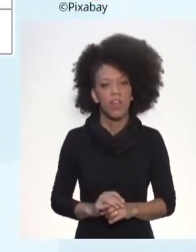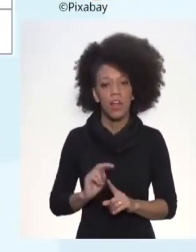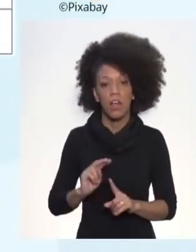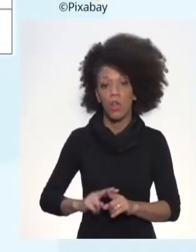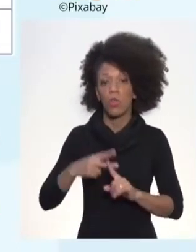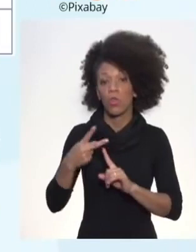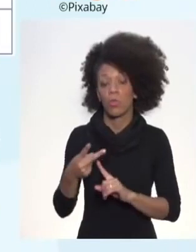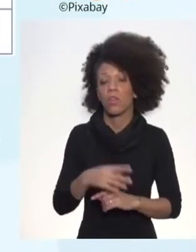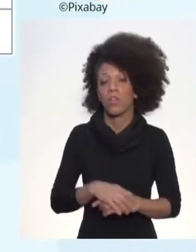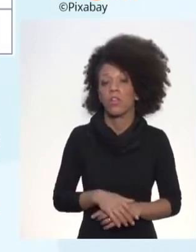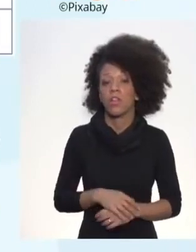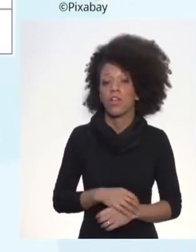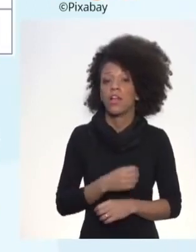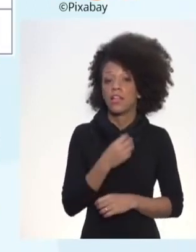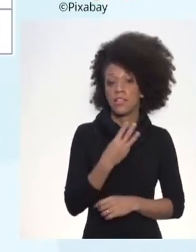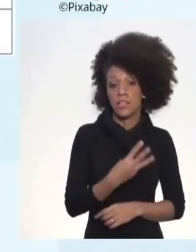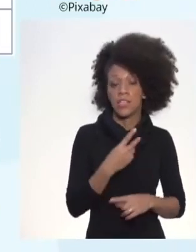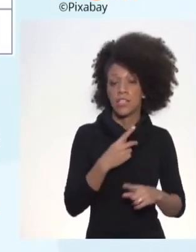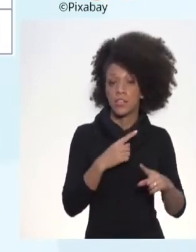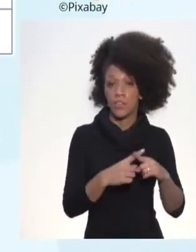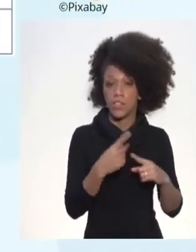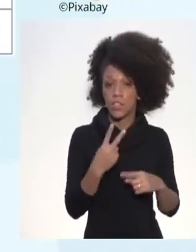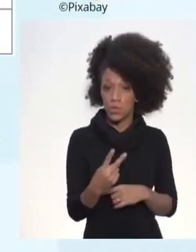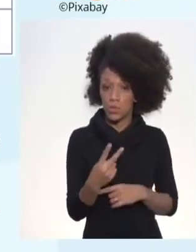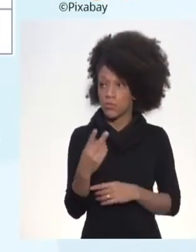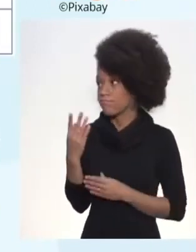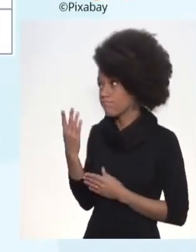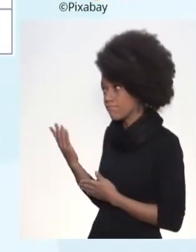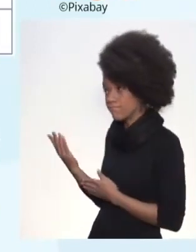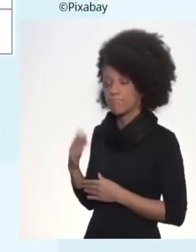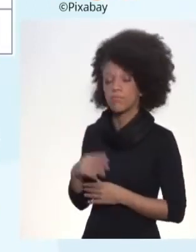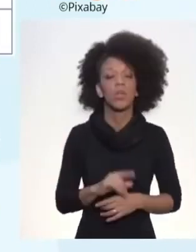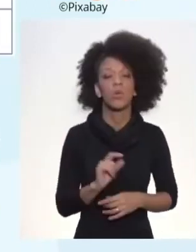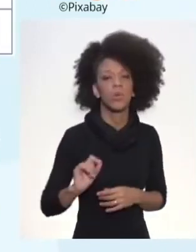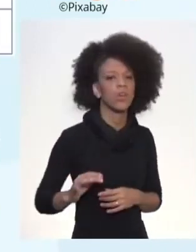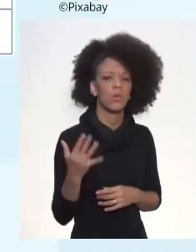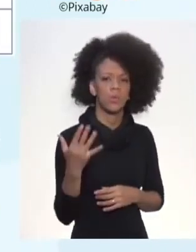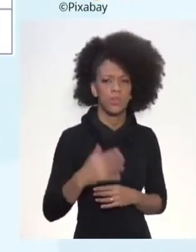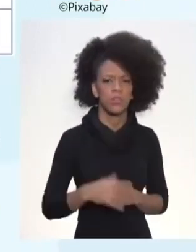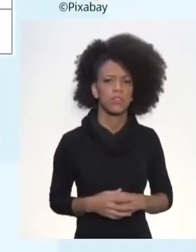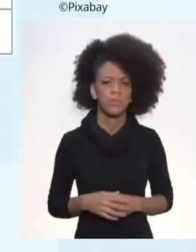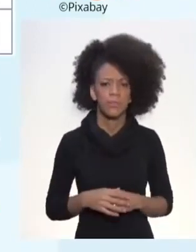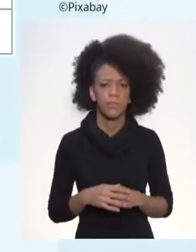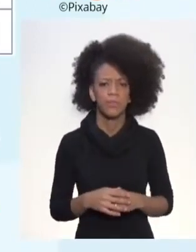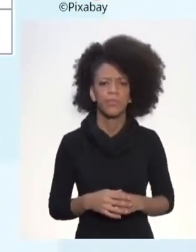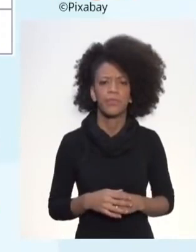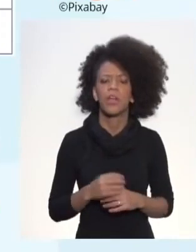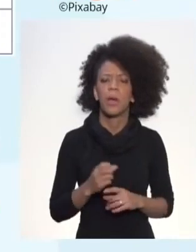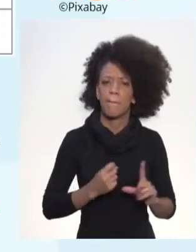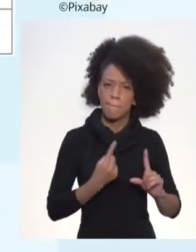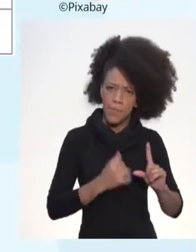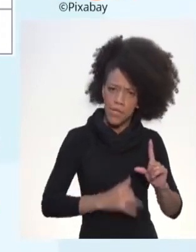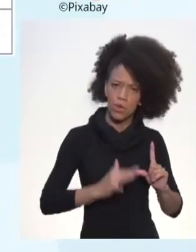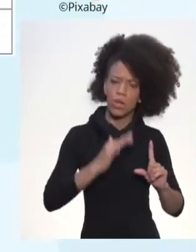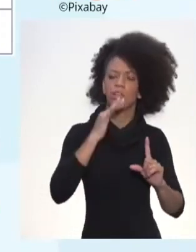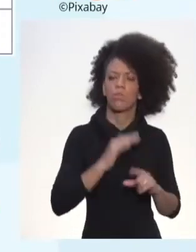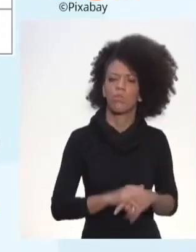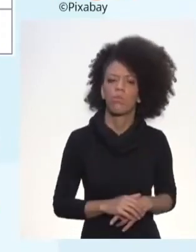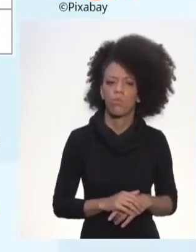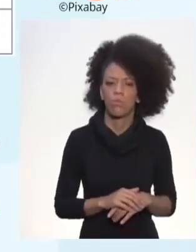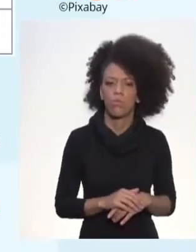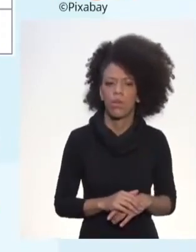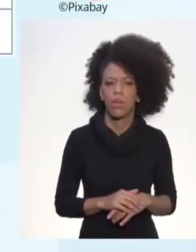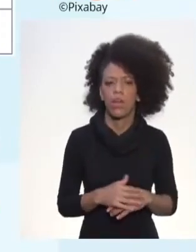vendo? Ó, 3 vezes 2, 6, tá? E aí o que acontece? Olha lá, aumentou 1 litro. Olha,